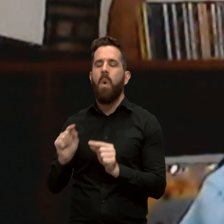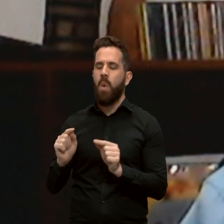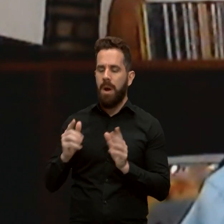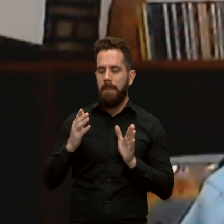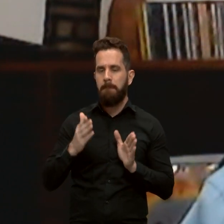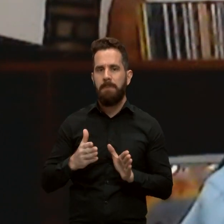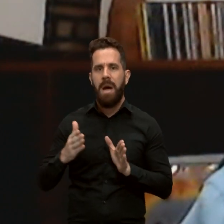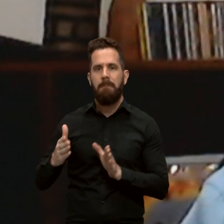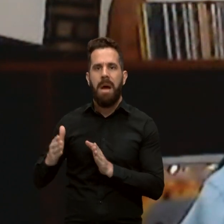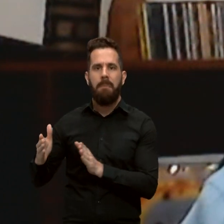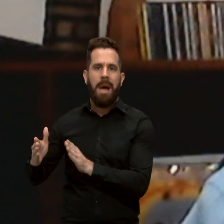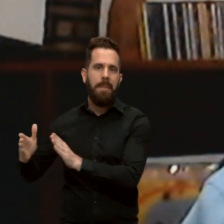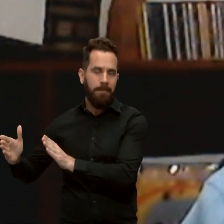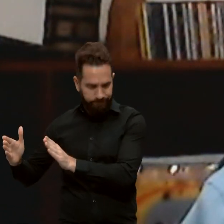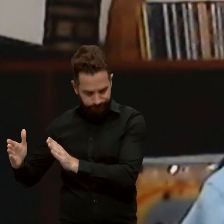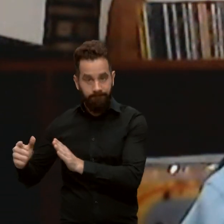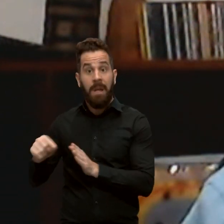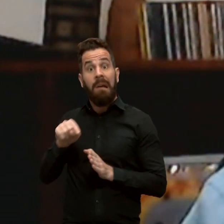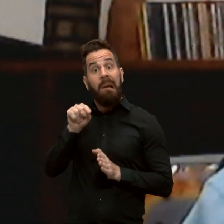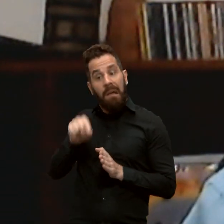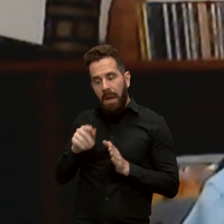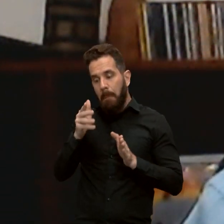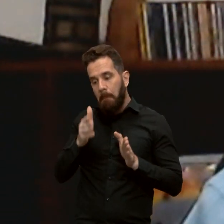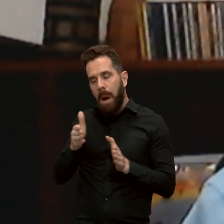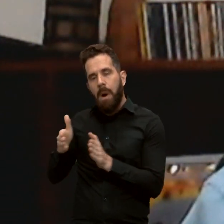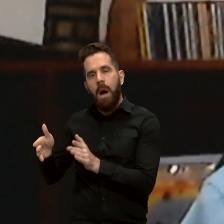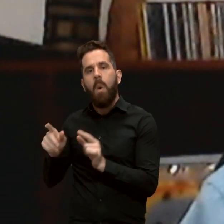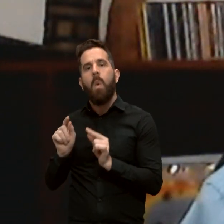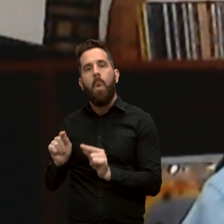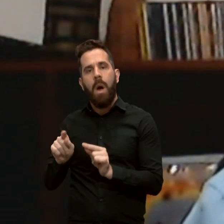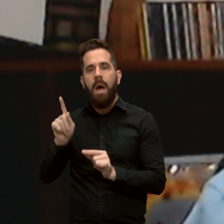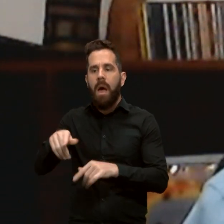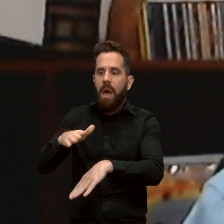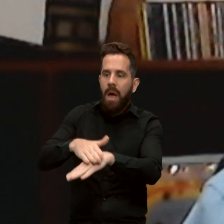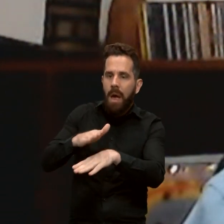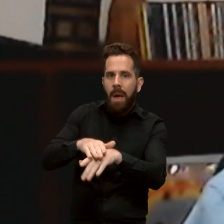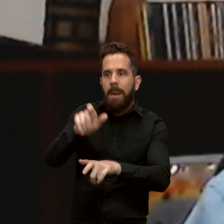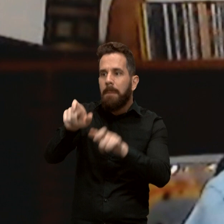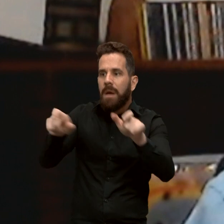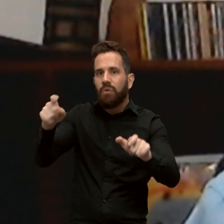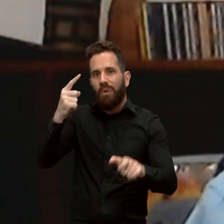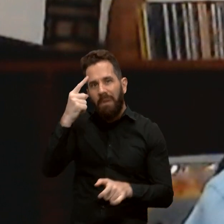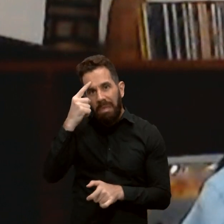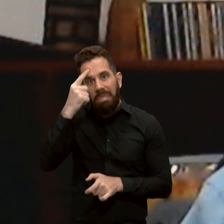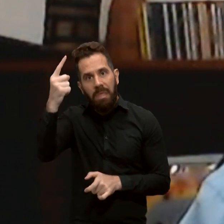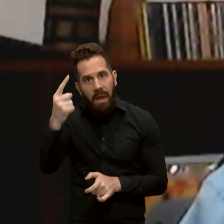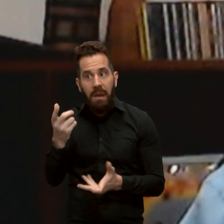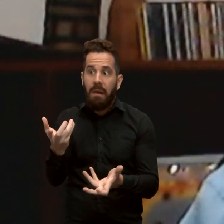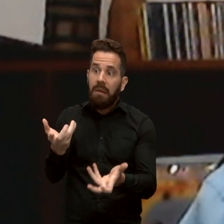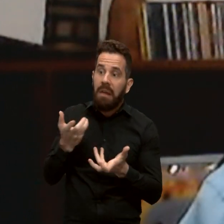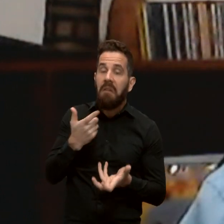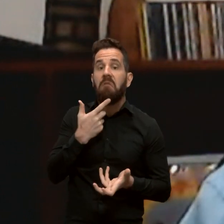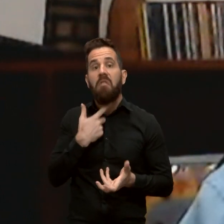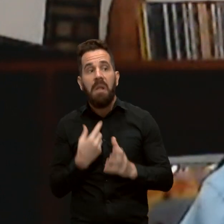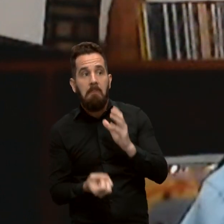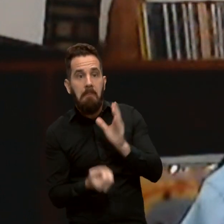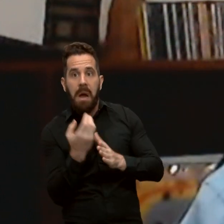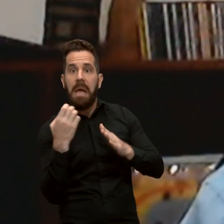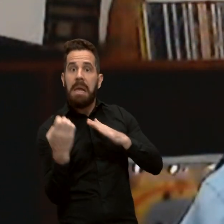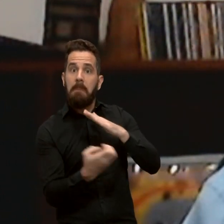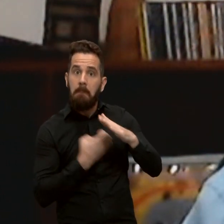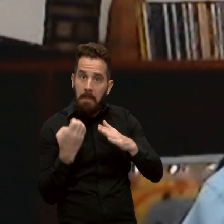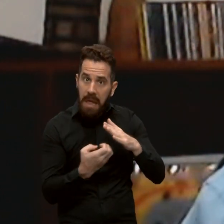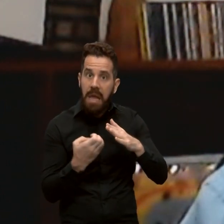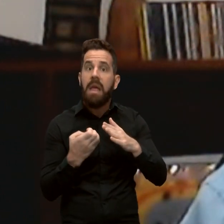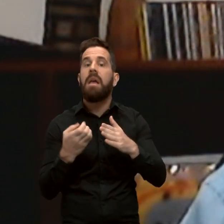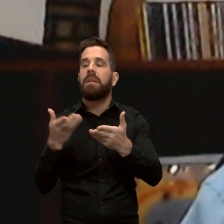o acompanhamento desses empreendimentos de economia solidária, né, a